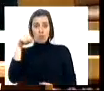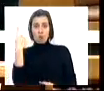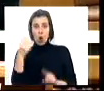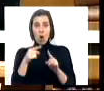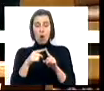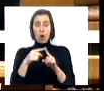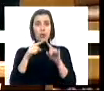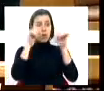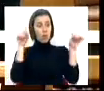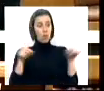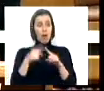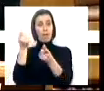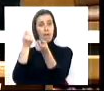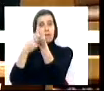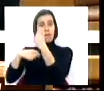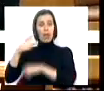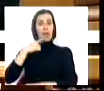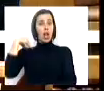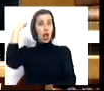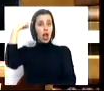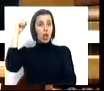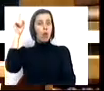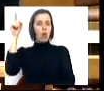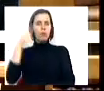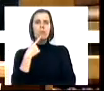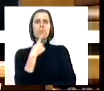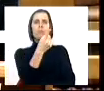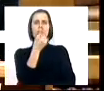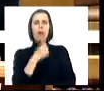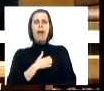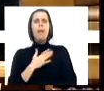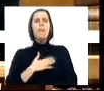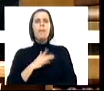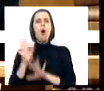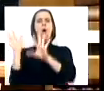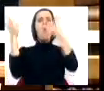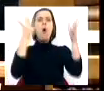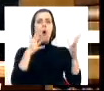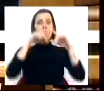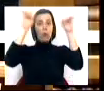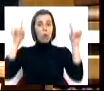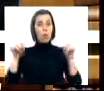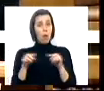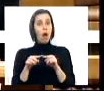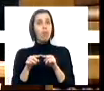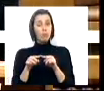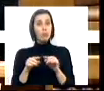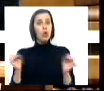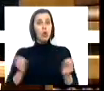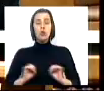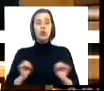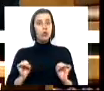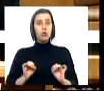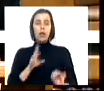conhecimento de que as obras seriam vendidas em Londres, questionou a empresa sobre a localização dos quadros, não